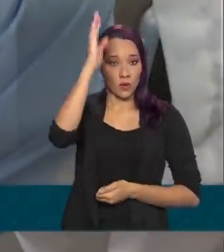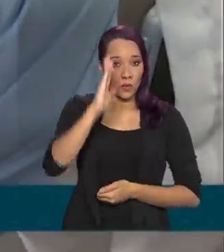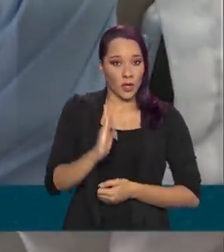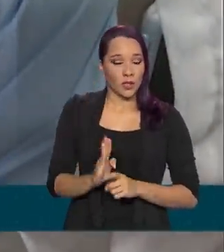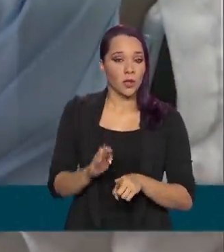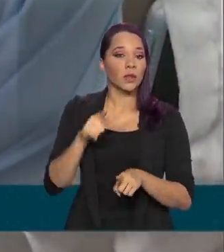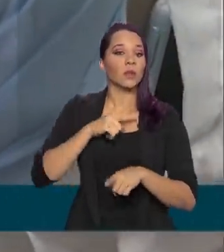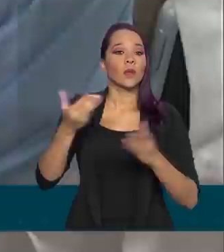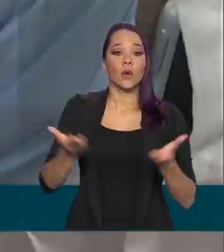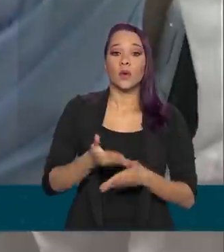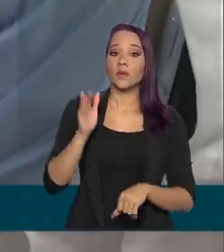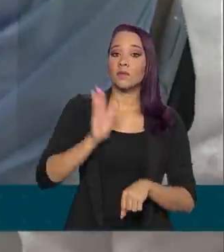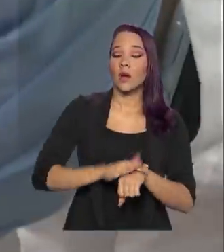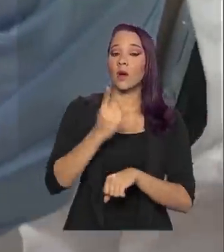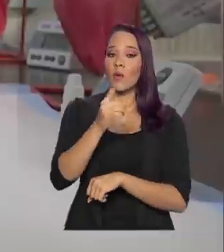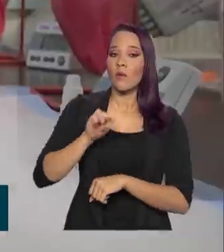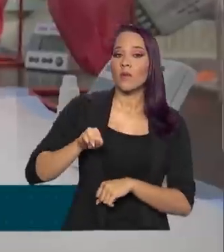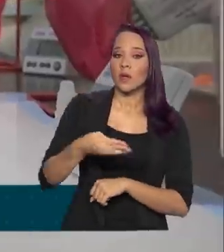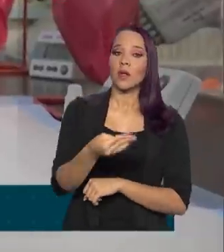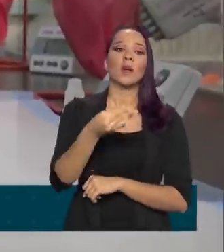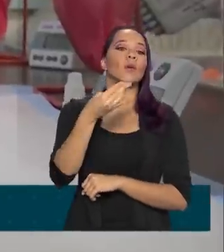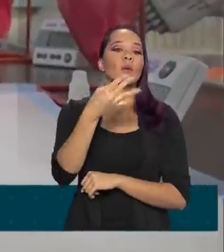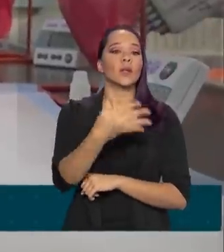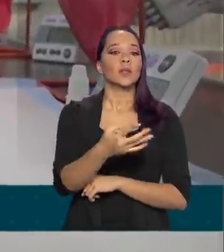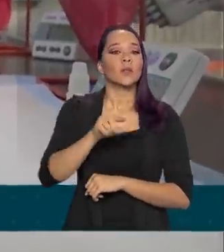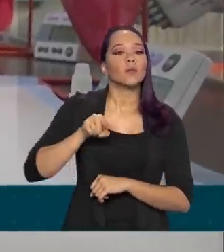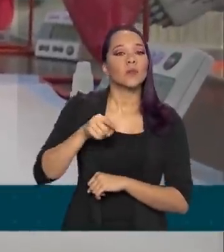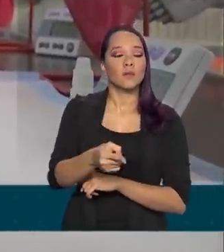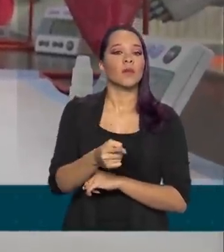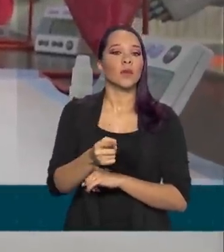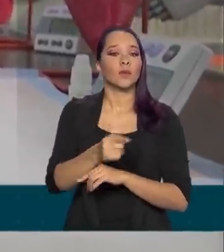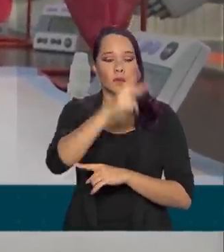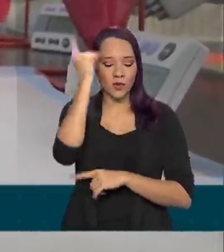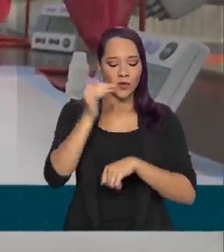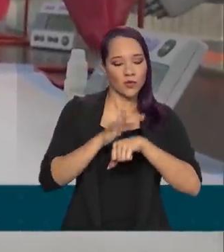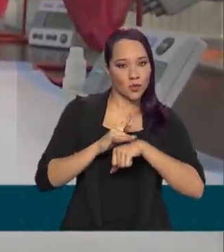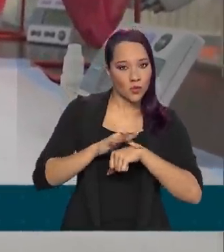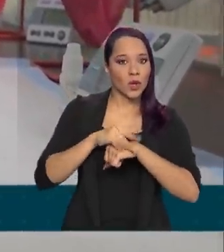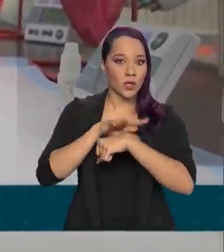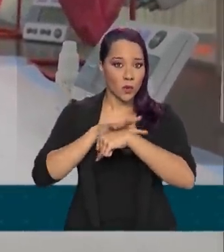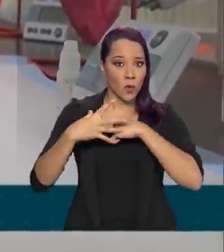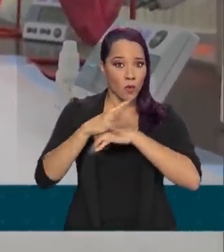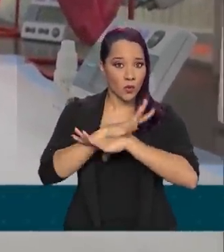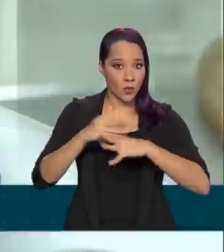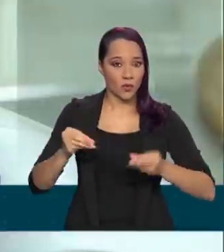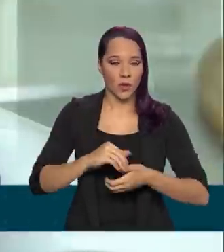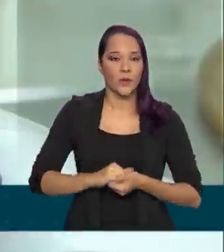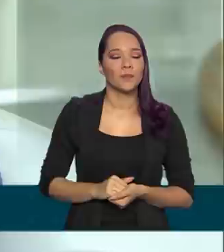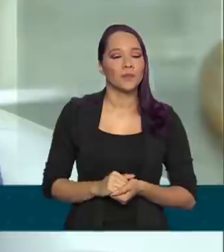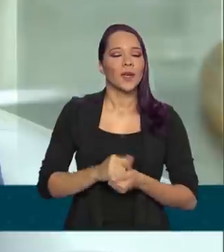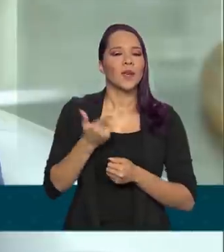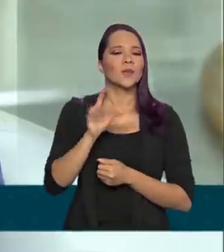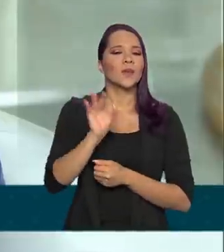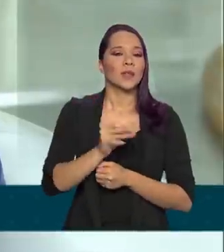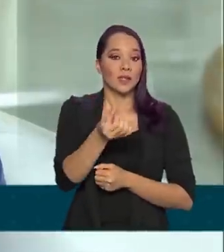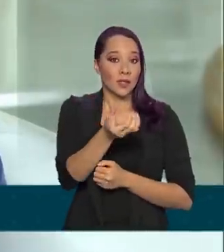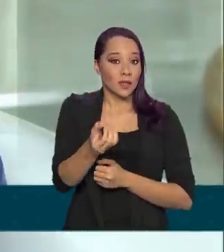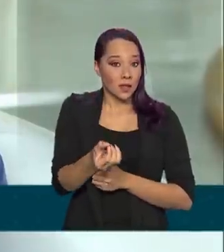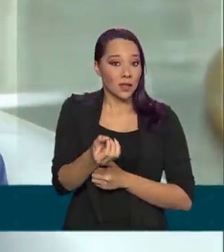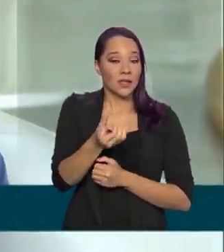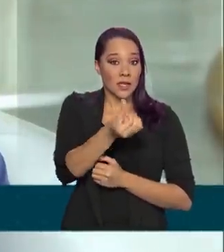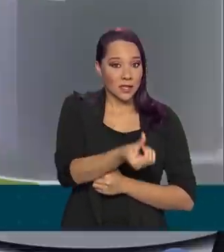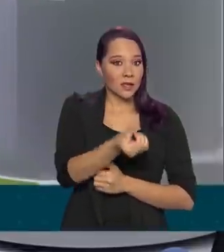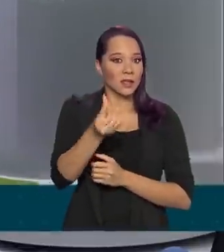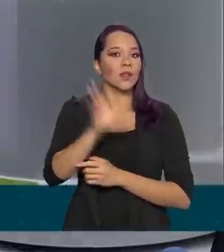tem hoje mais de 1 milhão e 400 mil recuperados da Covid-19. Isso representa 66